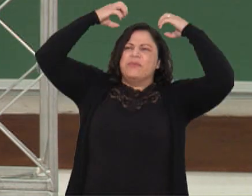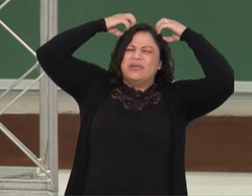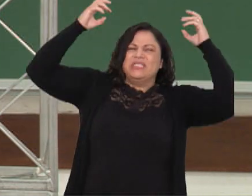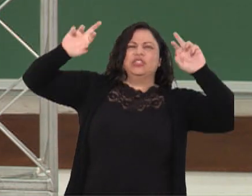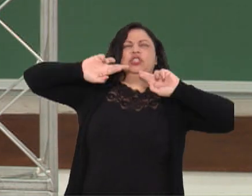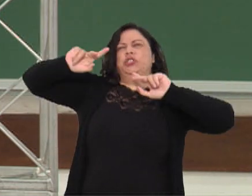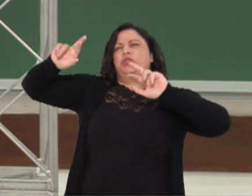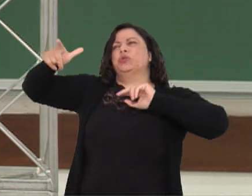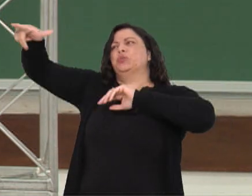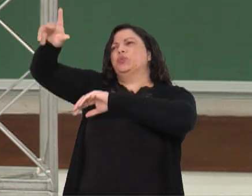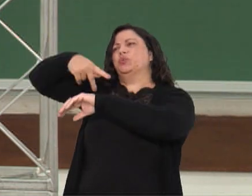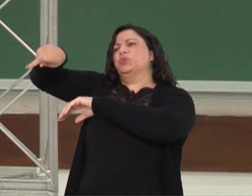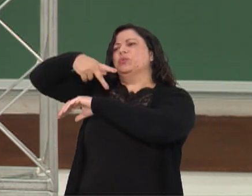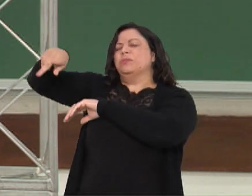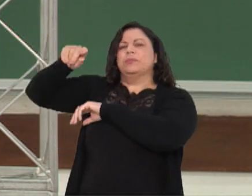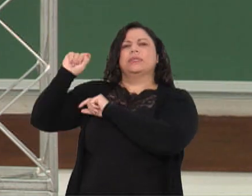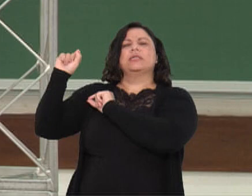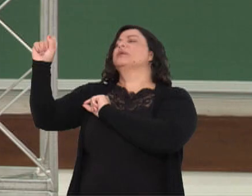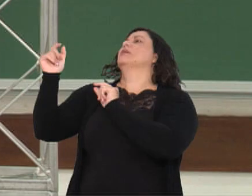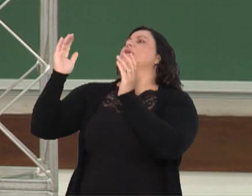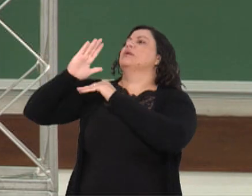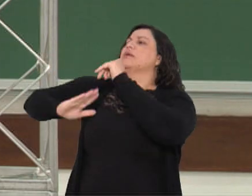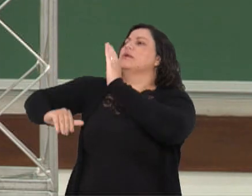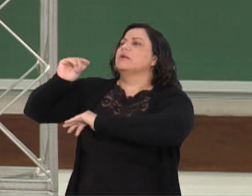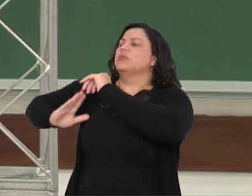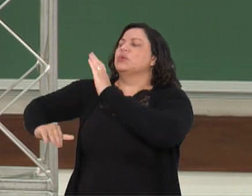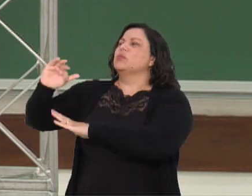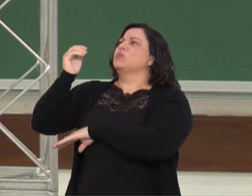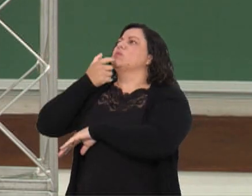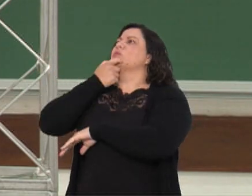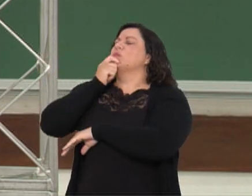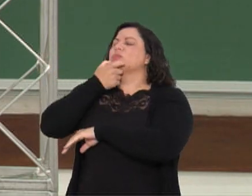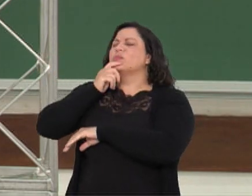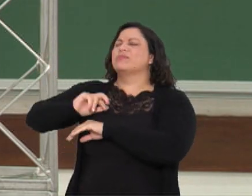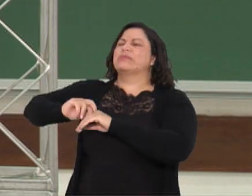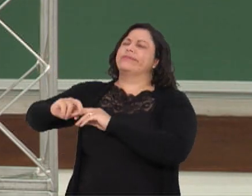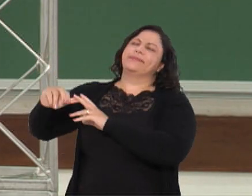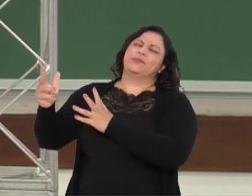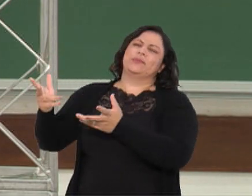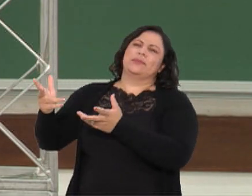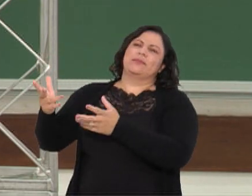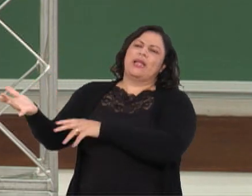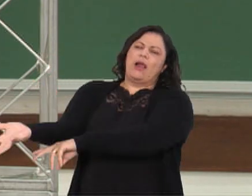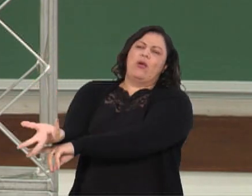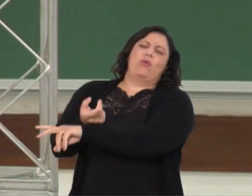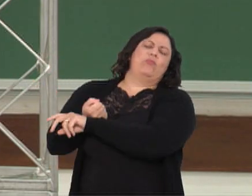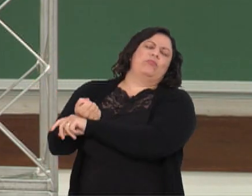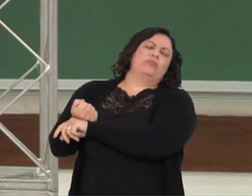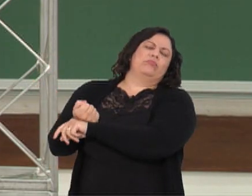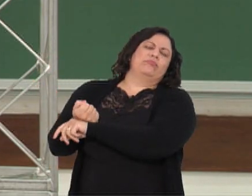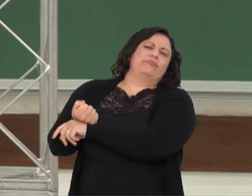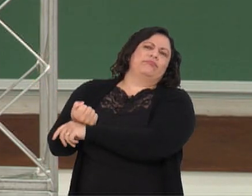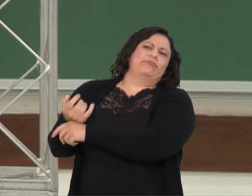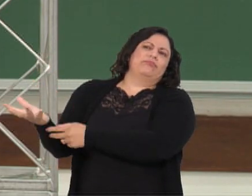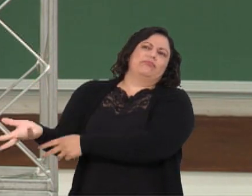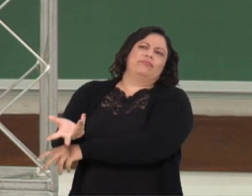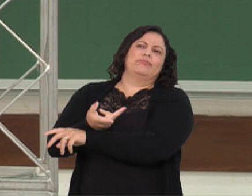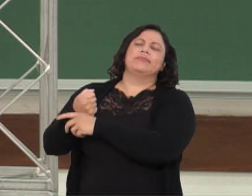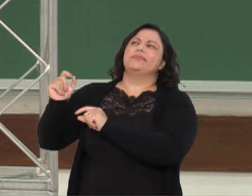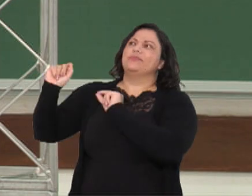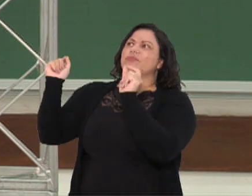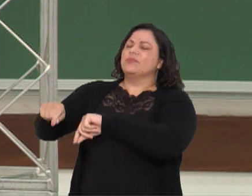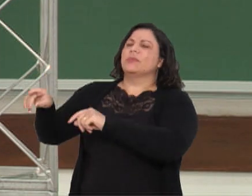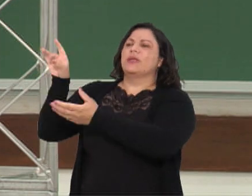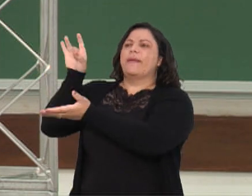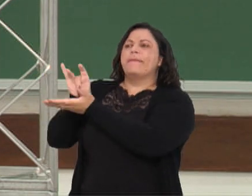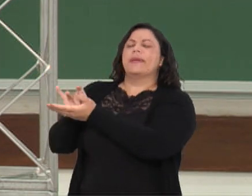um país e vai para outro, onde ele pode praticar o seu inglês lá no país de origem da língua?